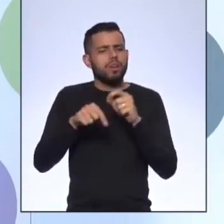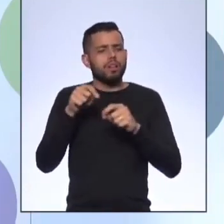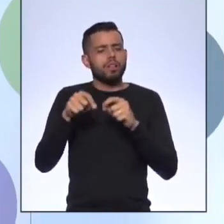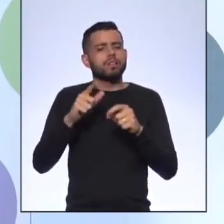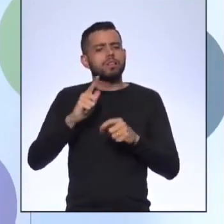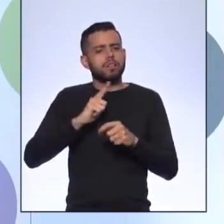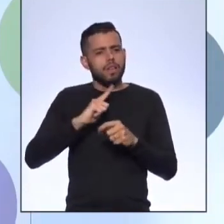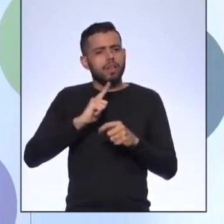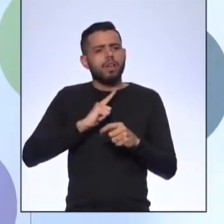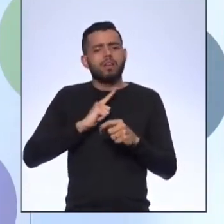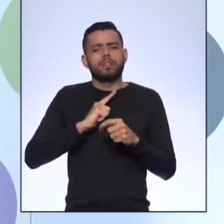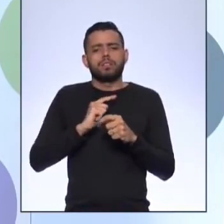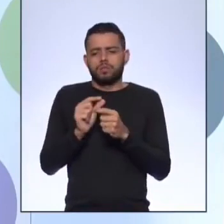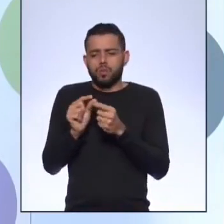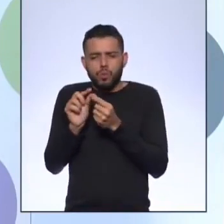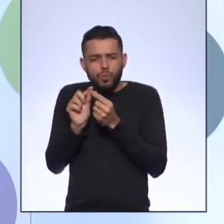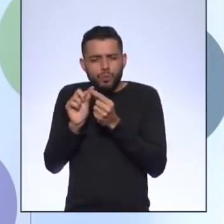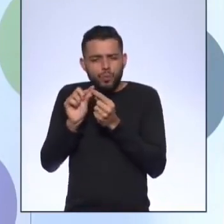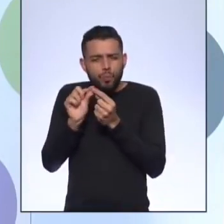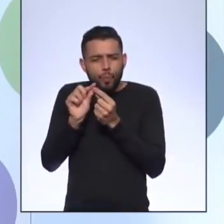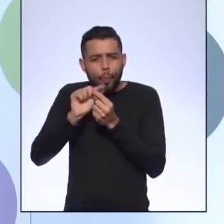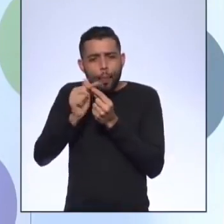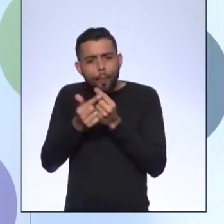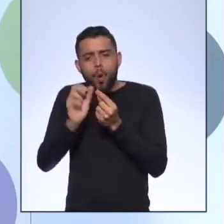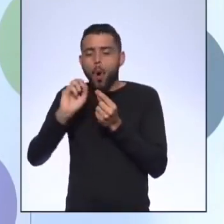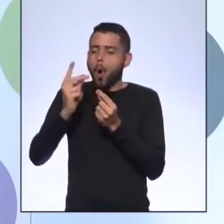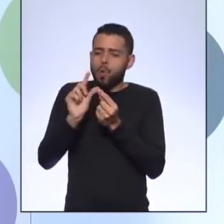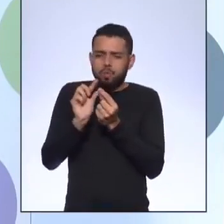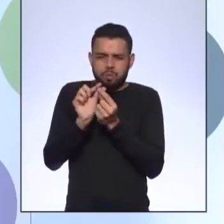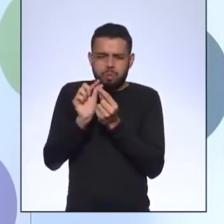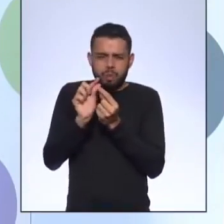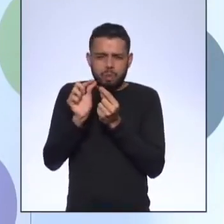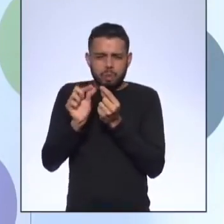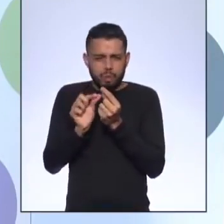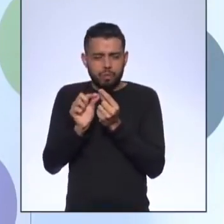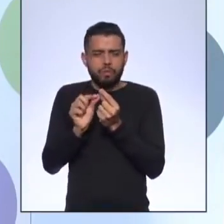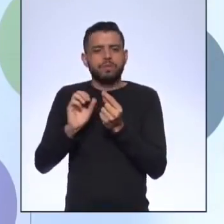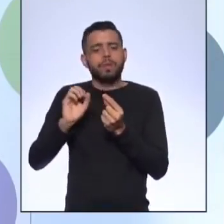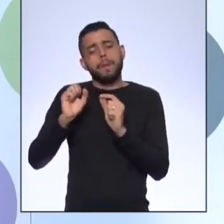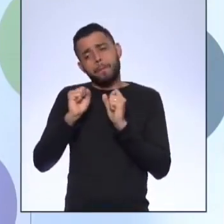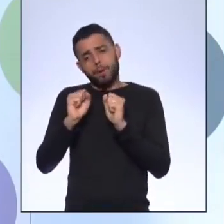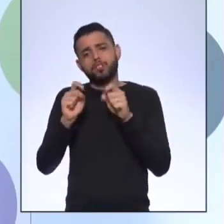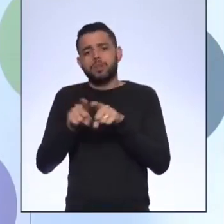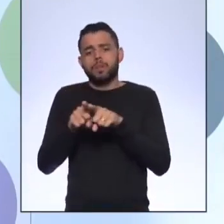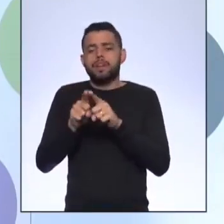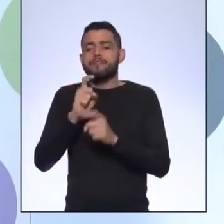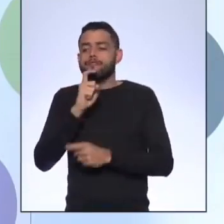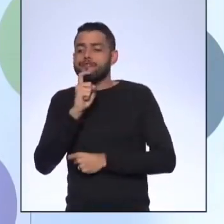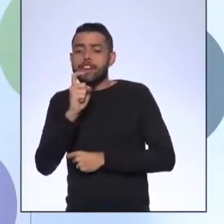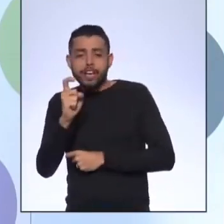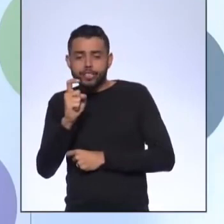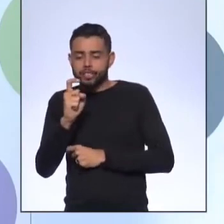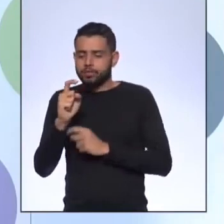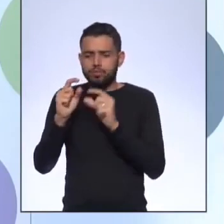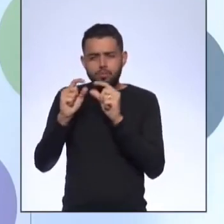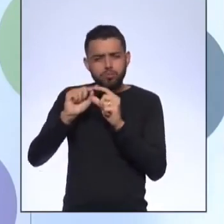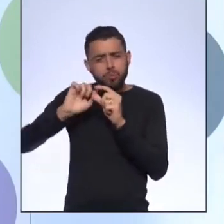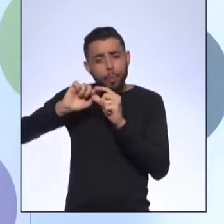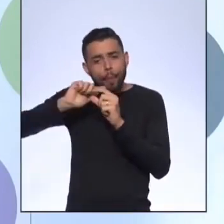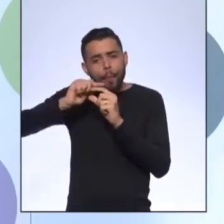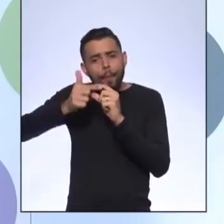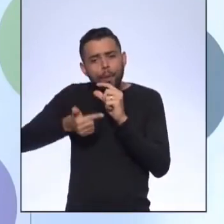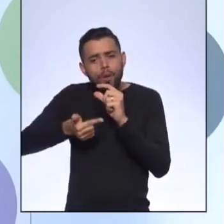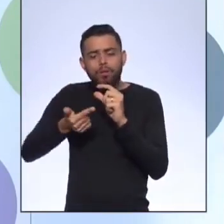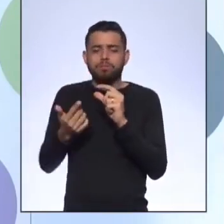o formato dela ser rugosa. Ou, de repente, ele pode ter ela verde e o formato liso. Então, assim,